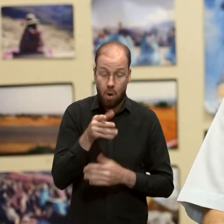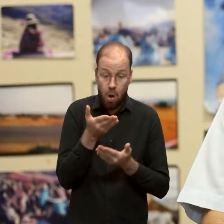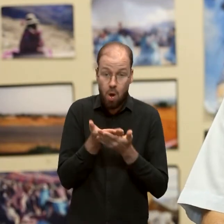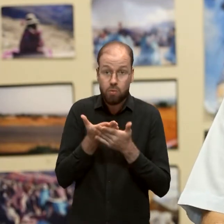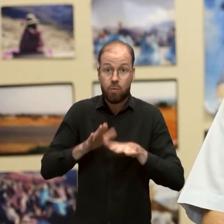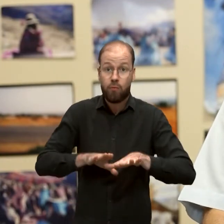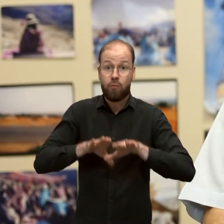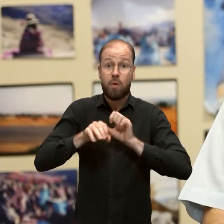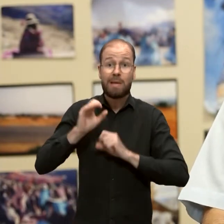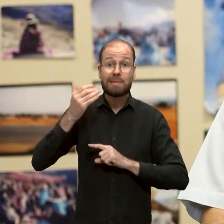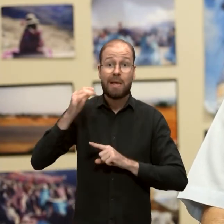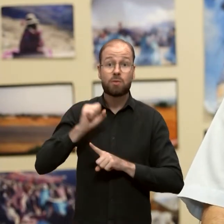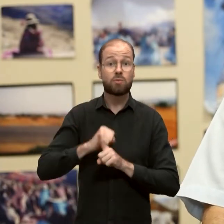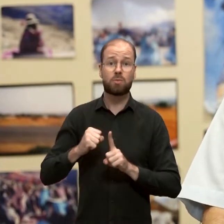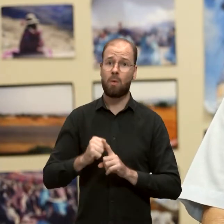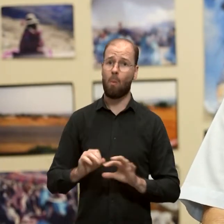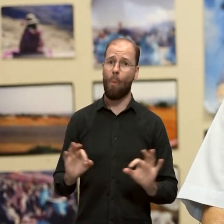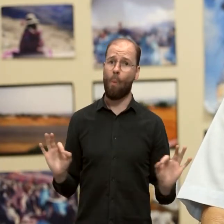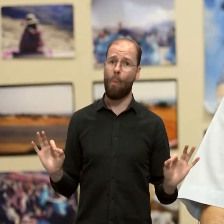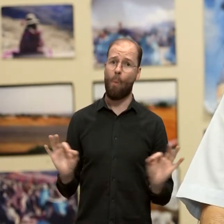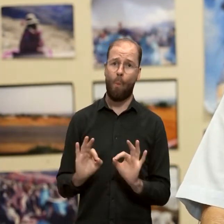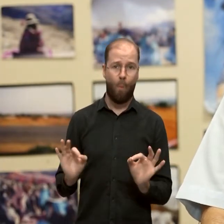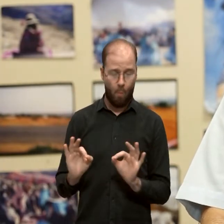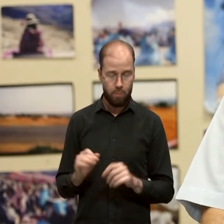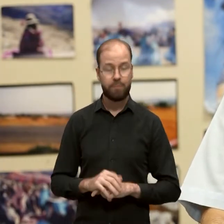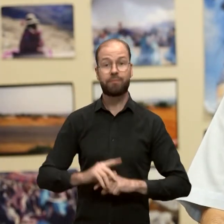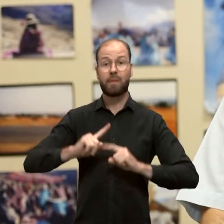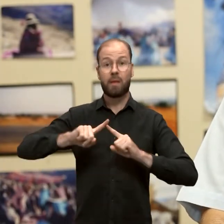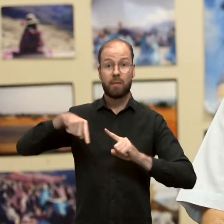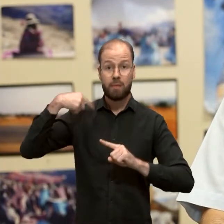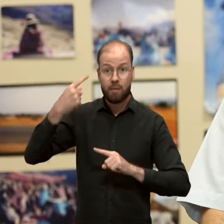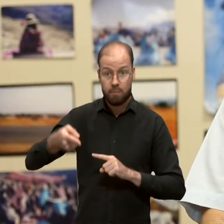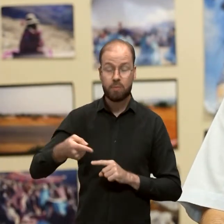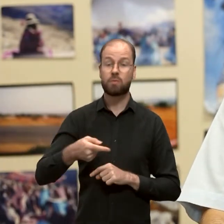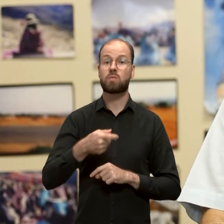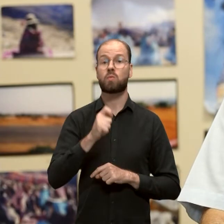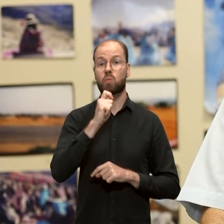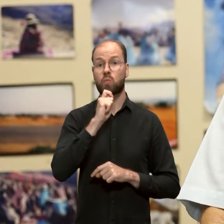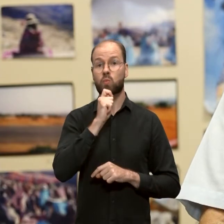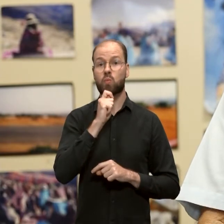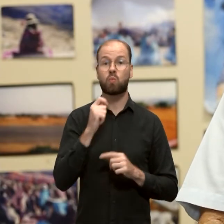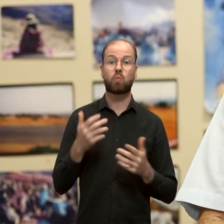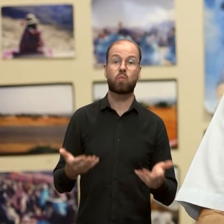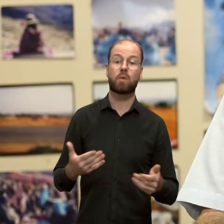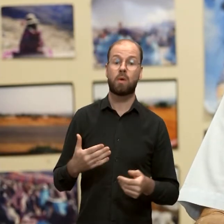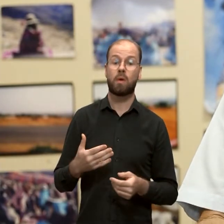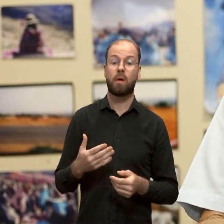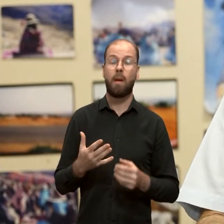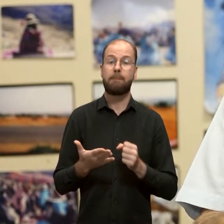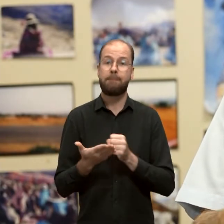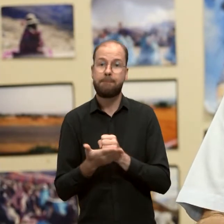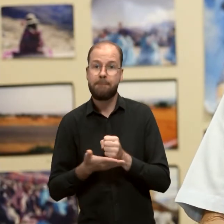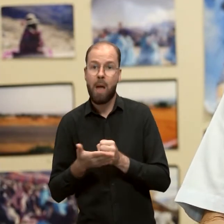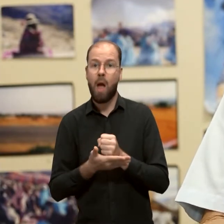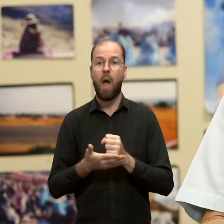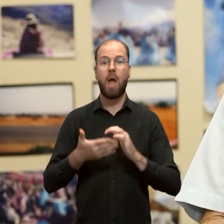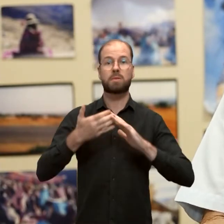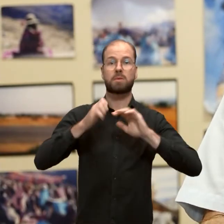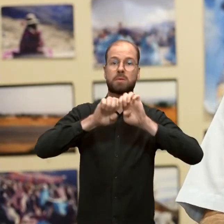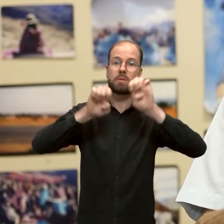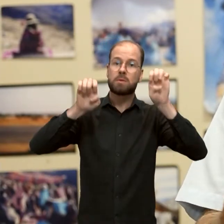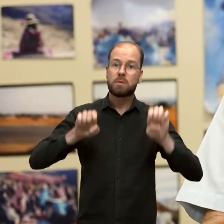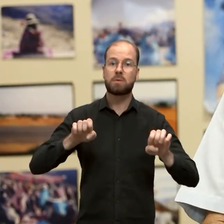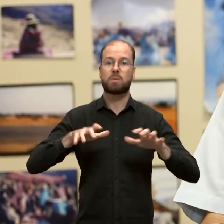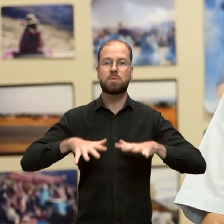nosso tinha feito Ciências Sociais. Depois, não havia, vamos dizer assim, uma base assim, estrutural,